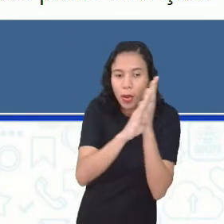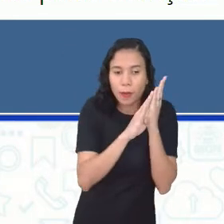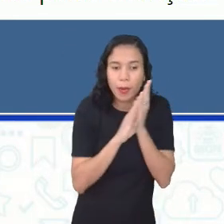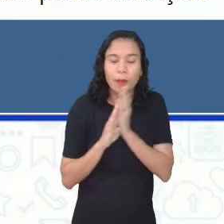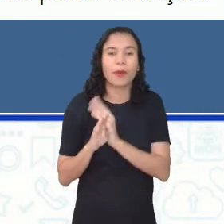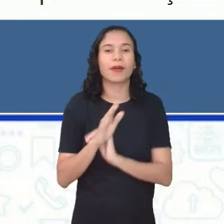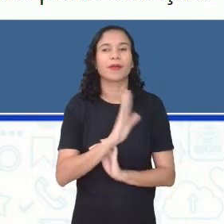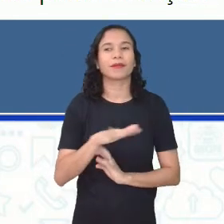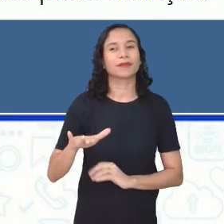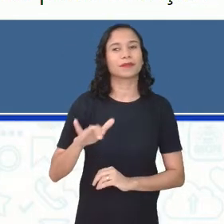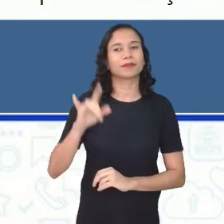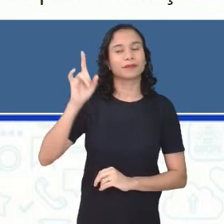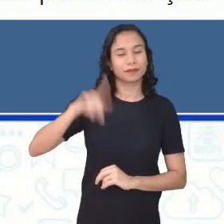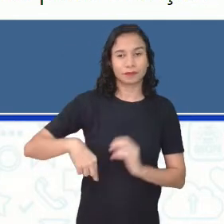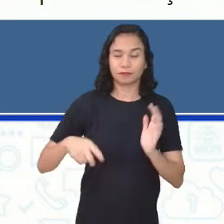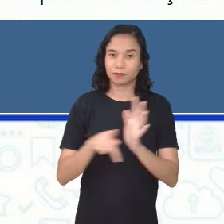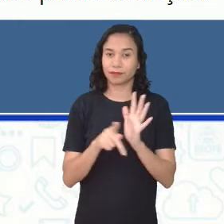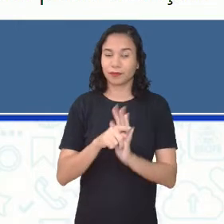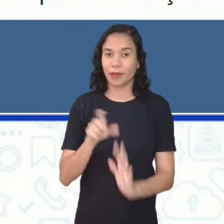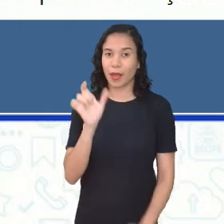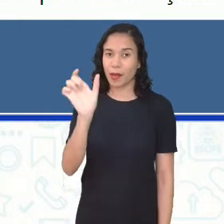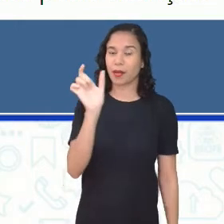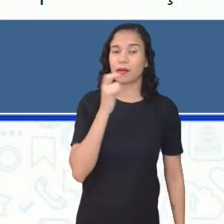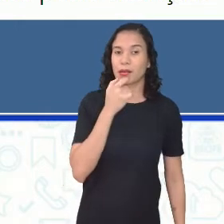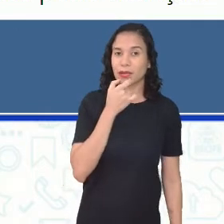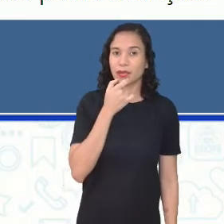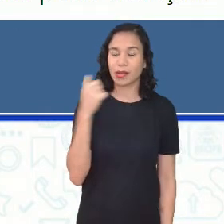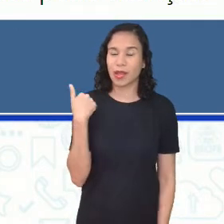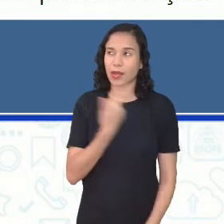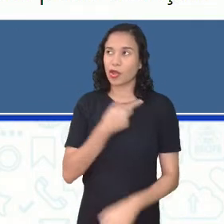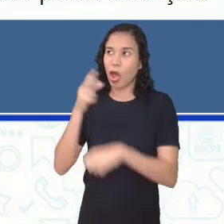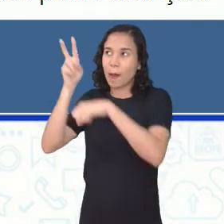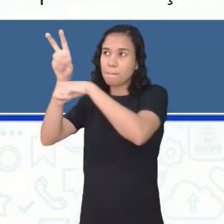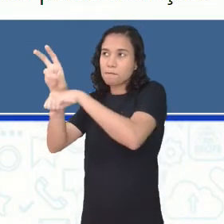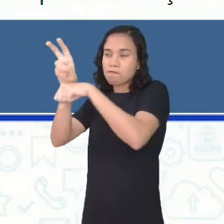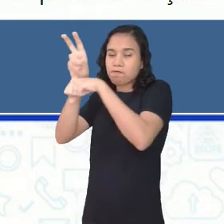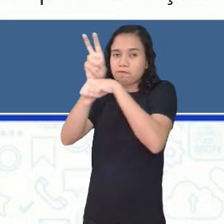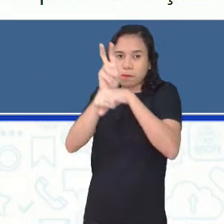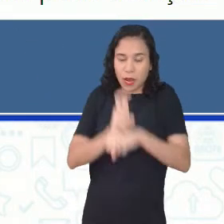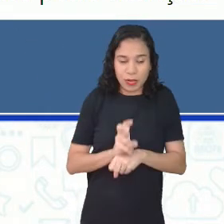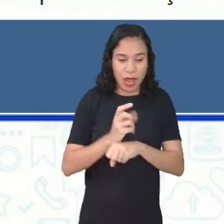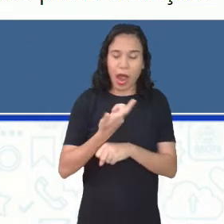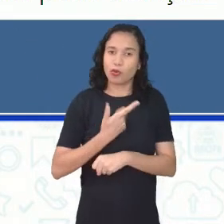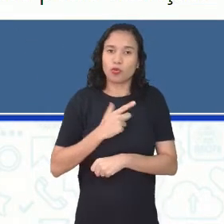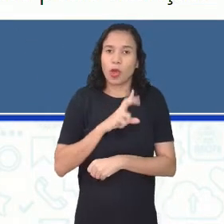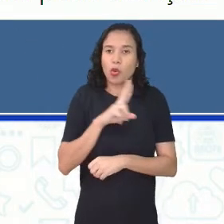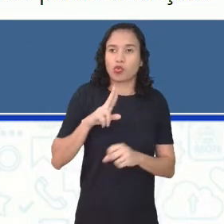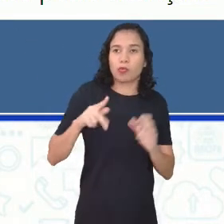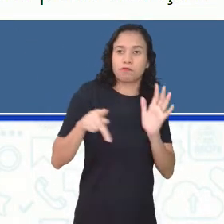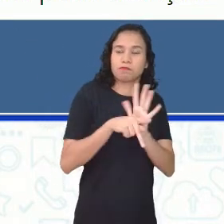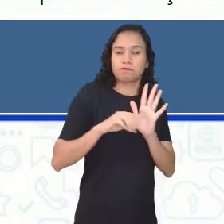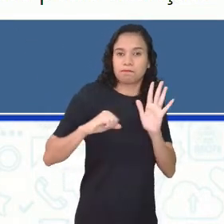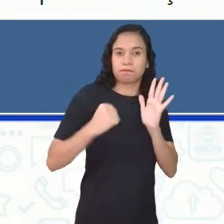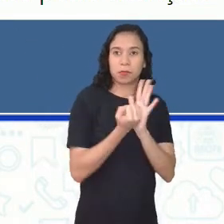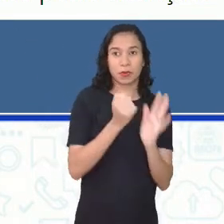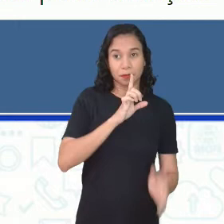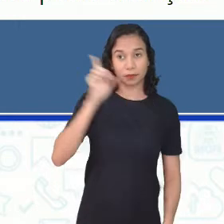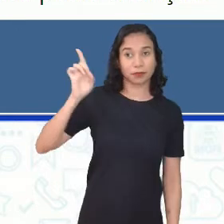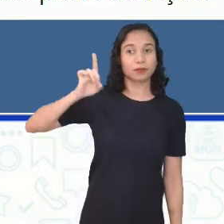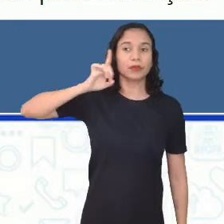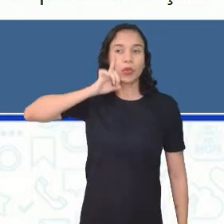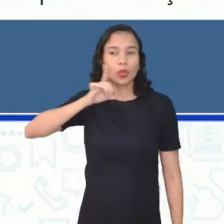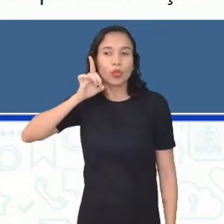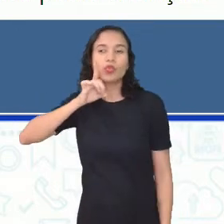crianças. Easter egg é um termo em inglês que a gente empresta, né? Porque a gente não tinha um nome para isso. Lá nos Estados Unidos é